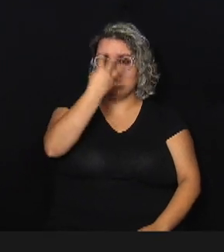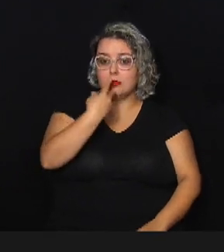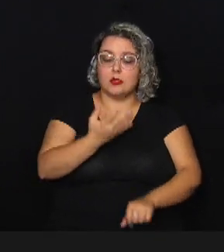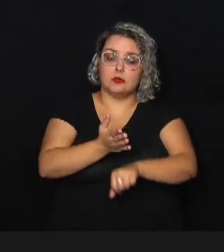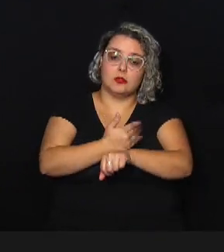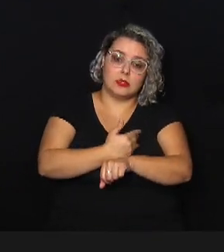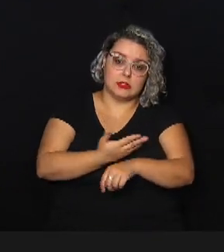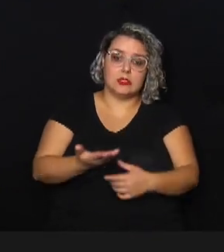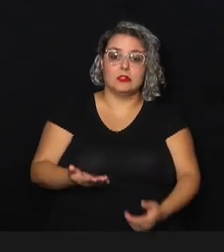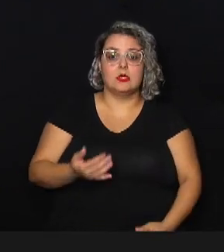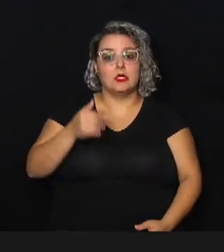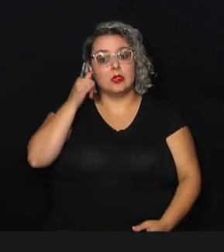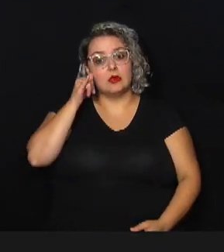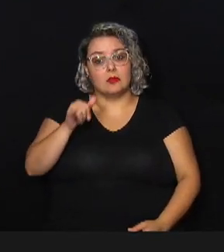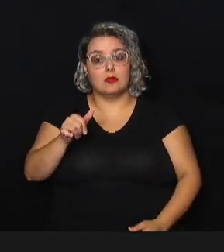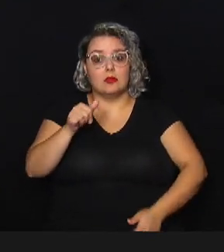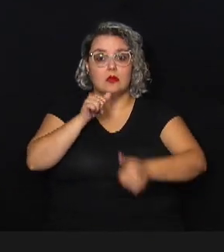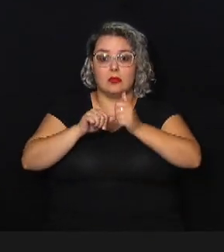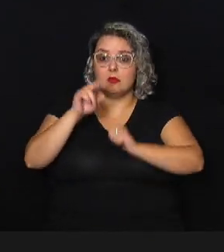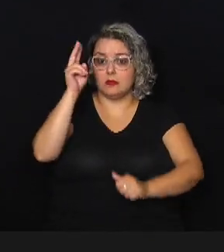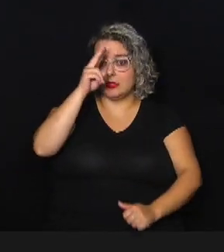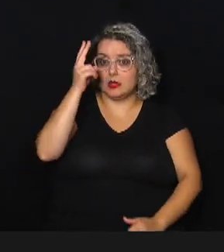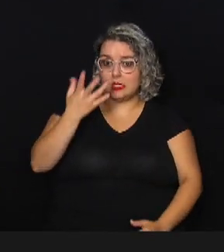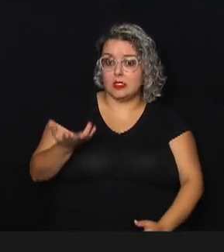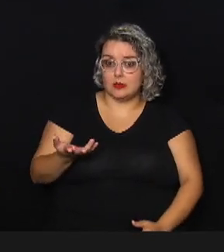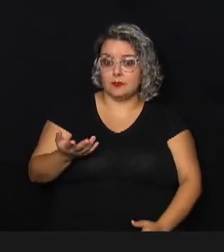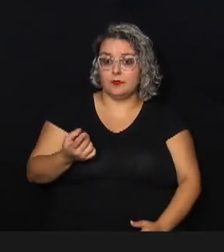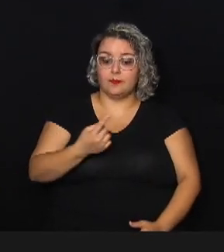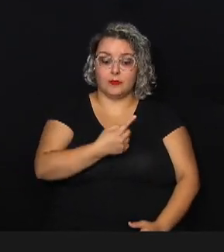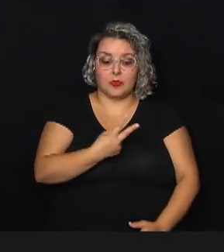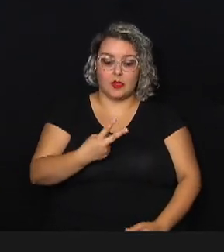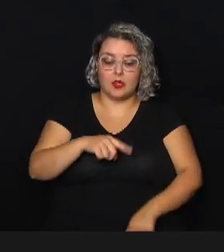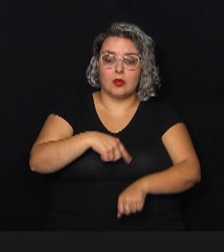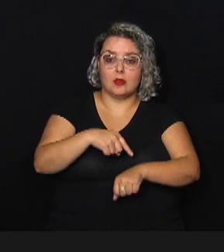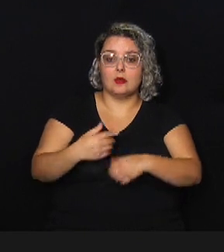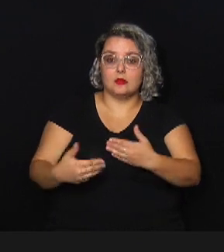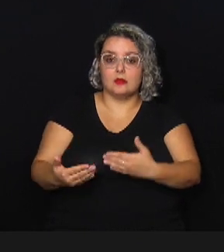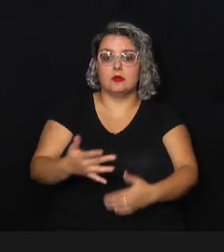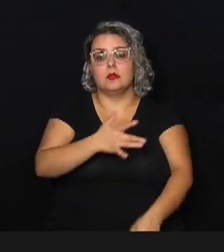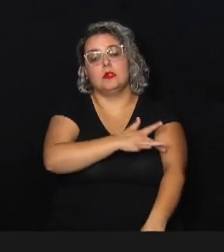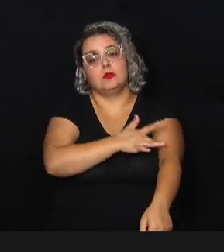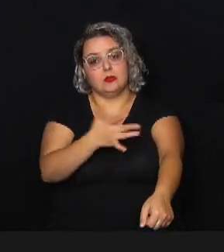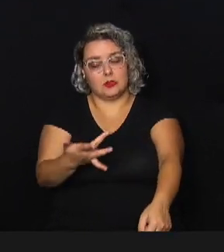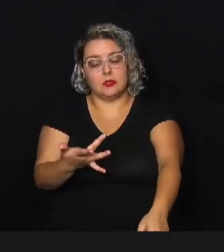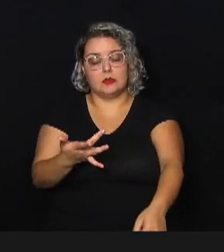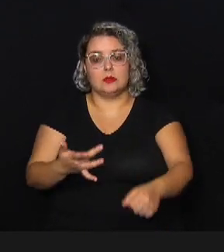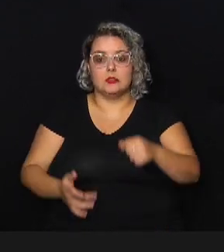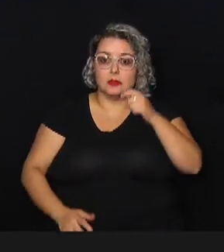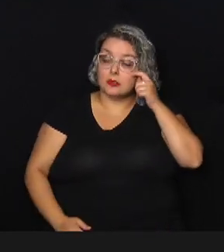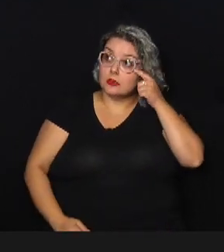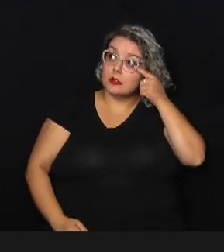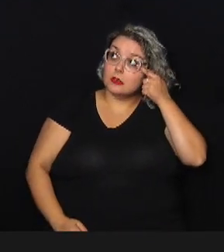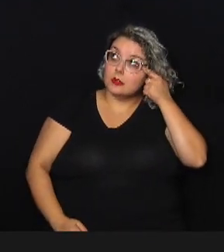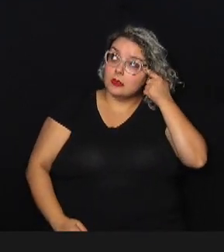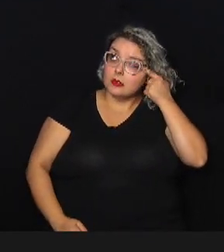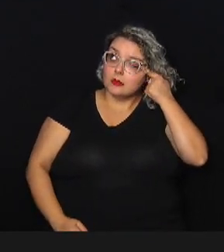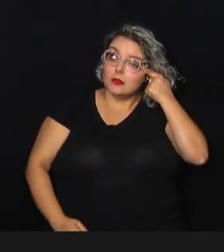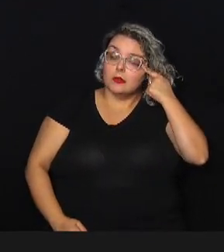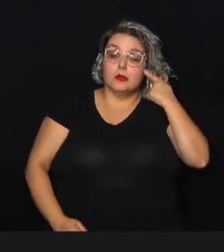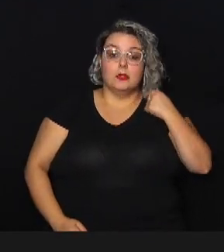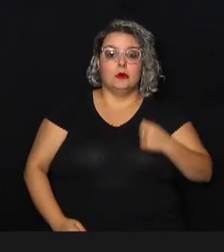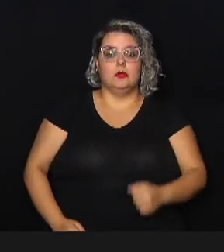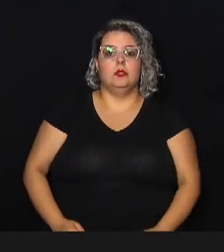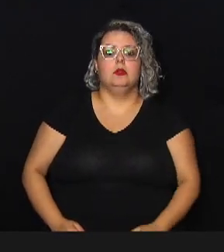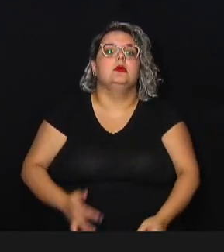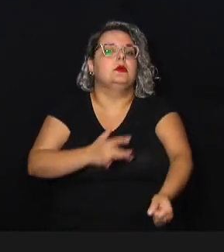doação, evitar ingerir bebida alcoólica aí nas 12 horas prévias da doação, tá? E o transfusão de sangue salva